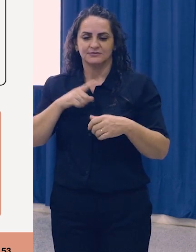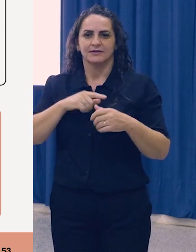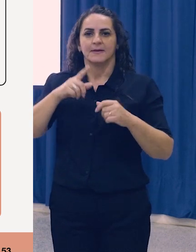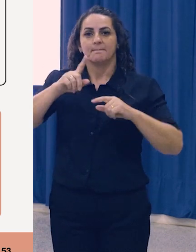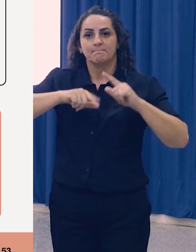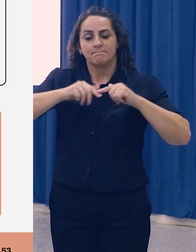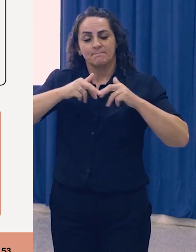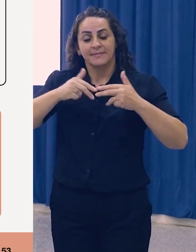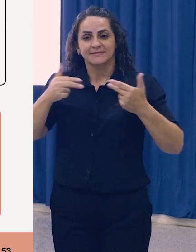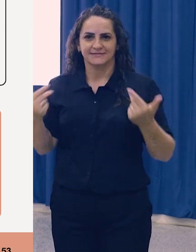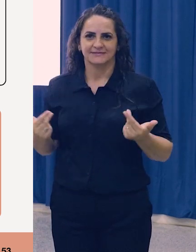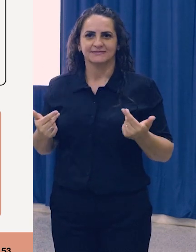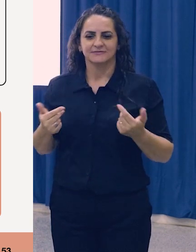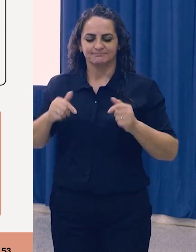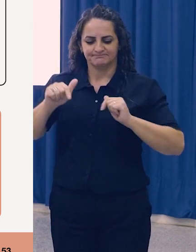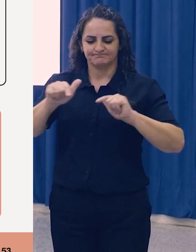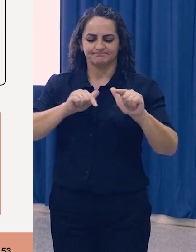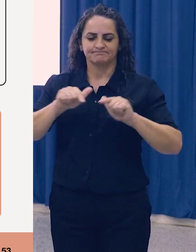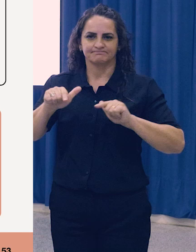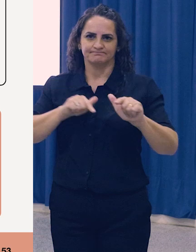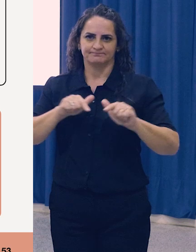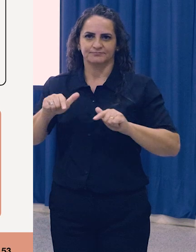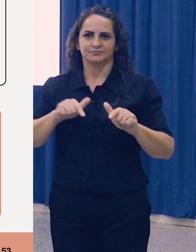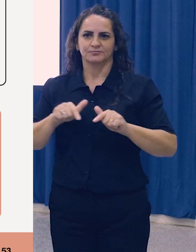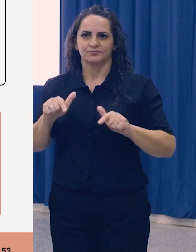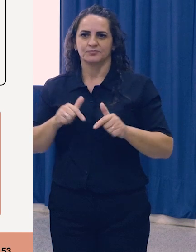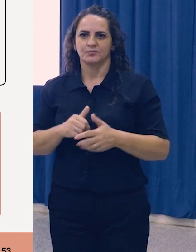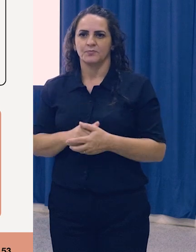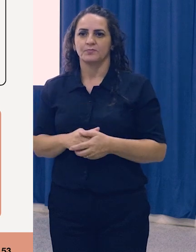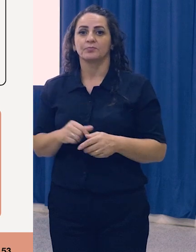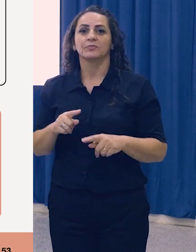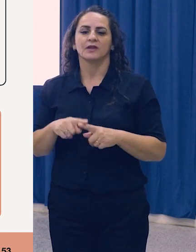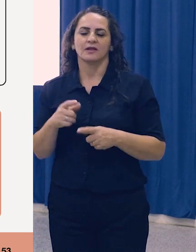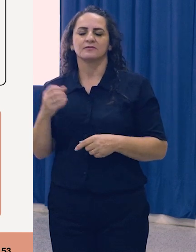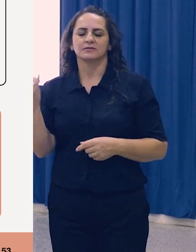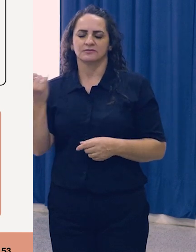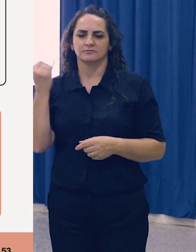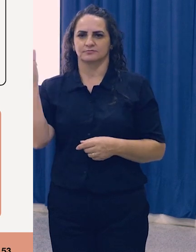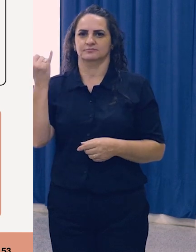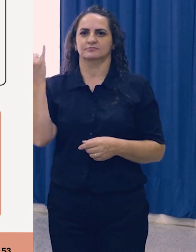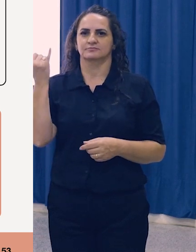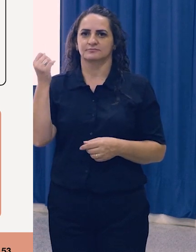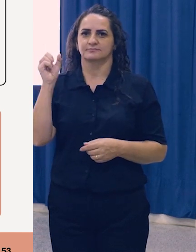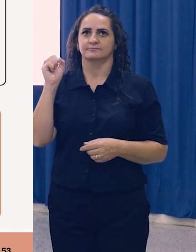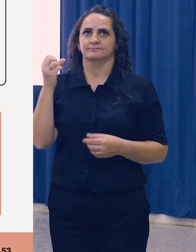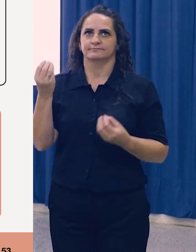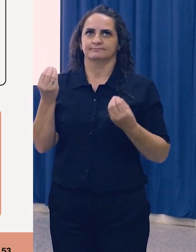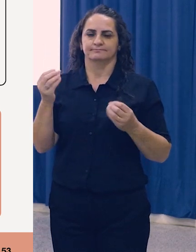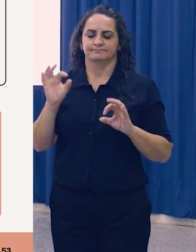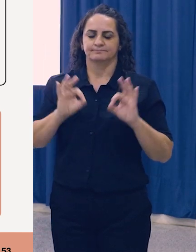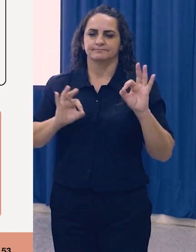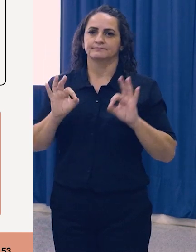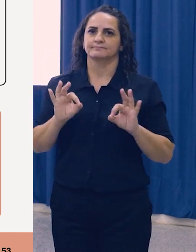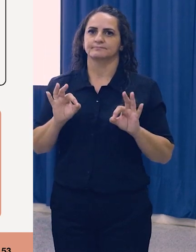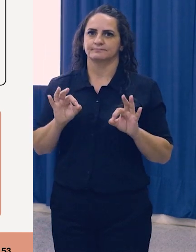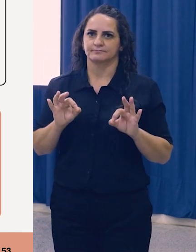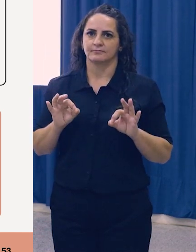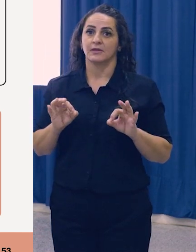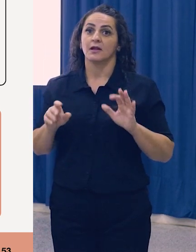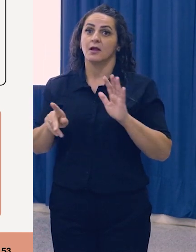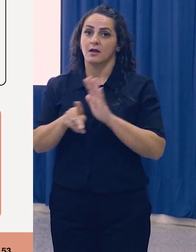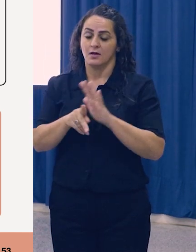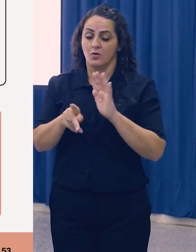precisam de cases reais para trabalhar. Só que é importante lidar nesse sentido com um ambiente